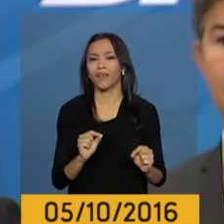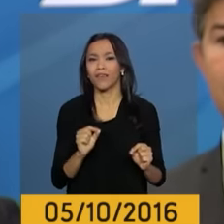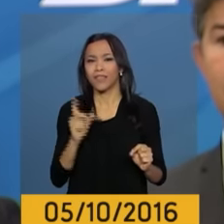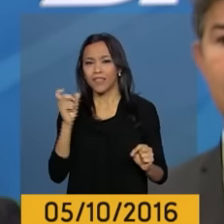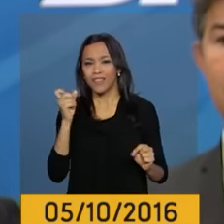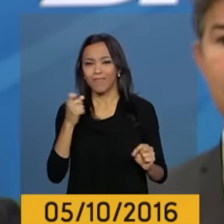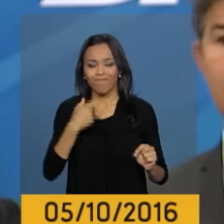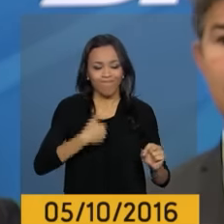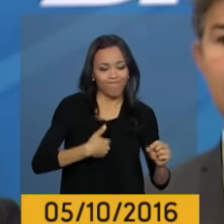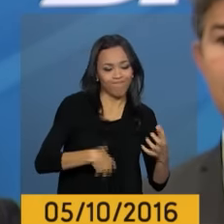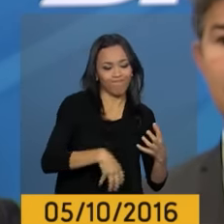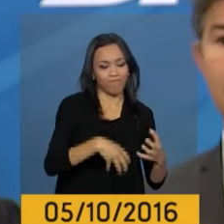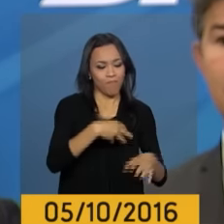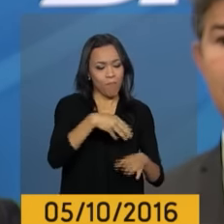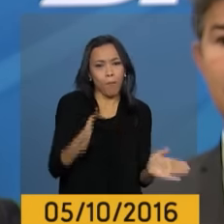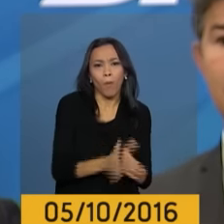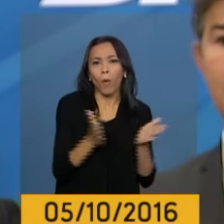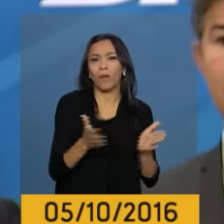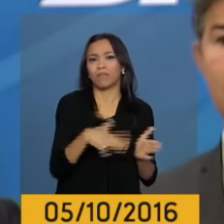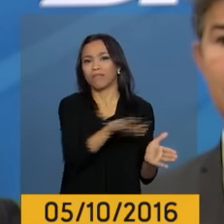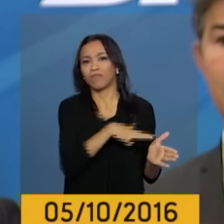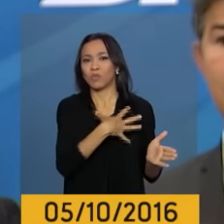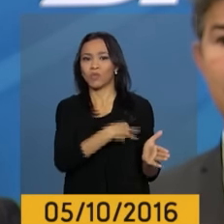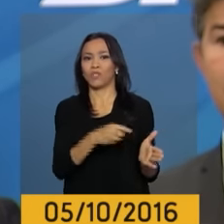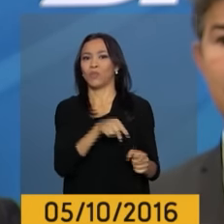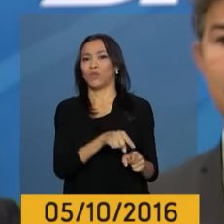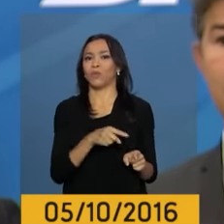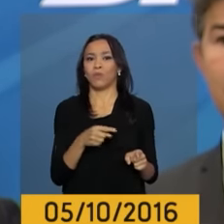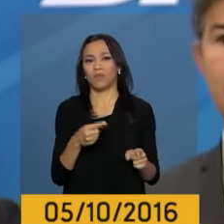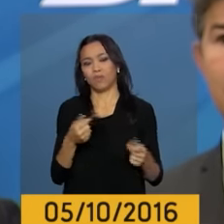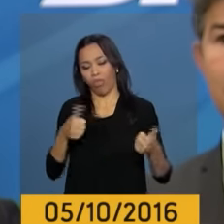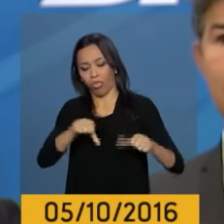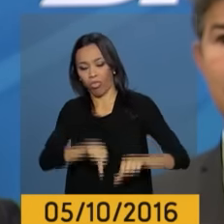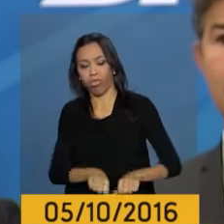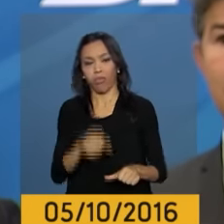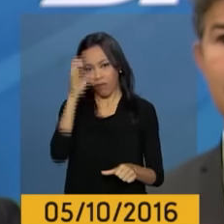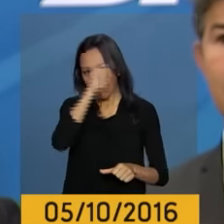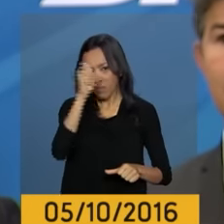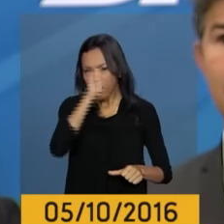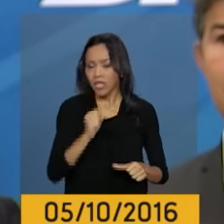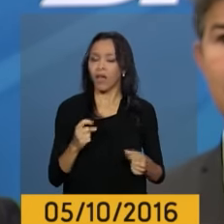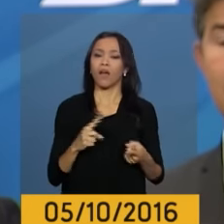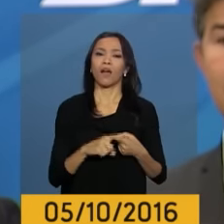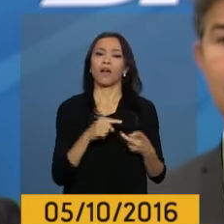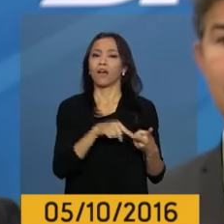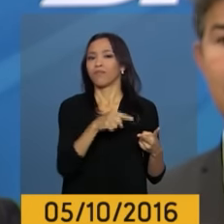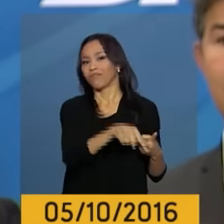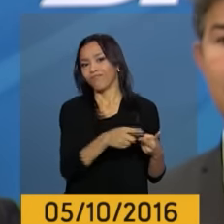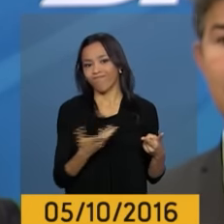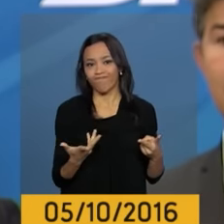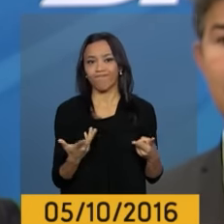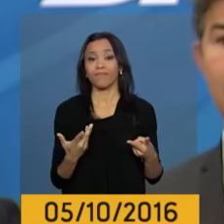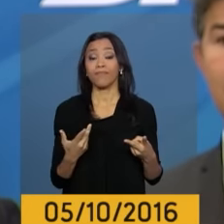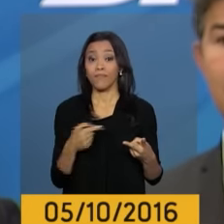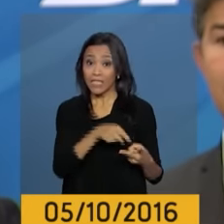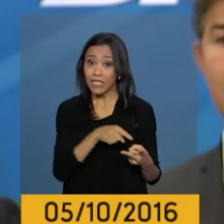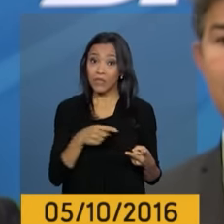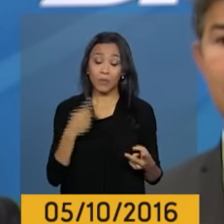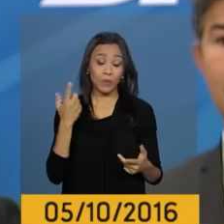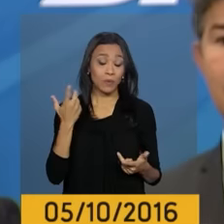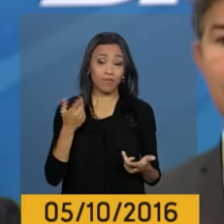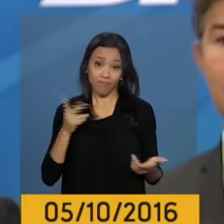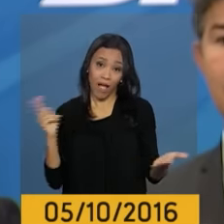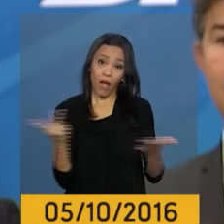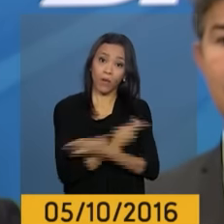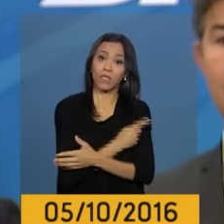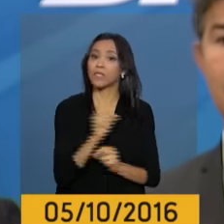da pobreza. Seus filhos terão baixa escolaridade, terão a tendência a ter baixa escolaridade e, com isso, maior probabilidade